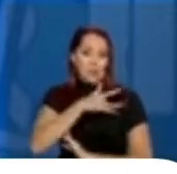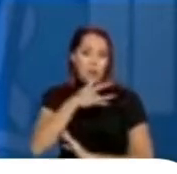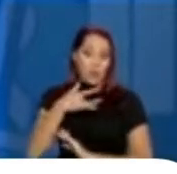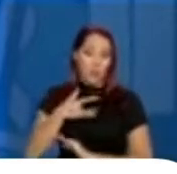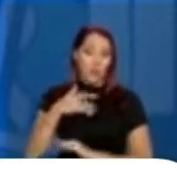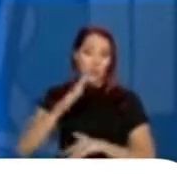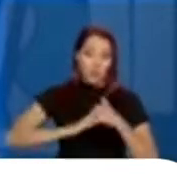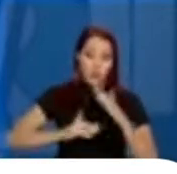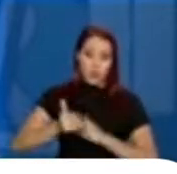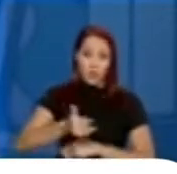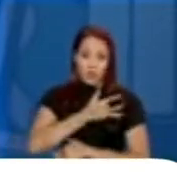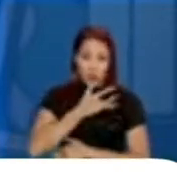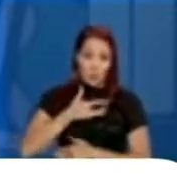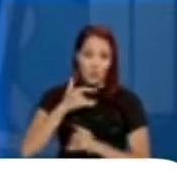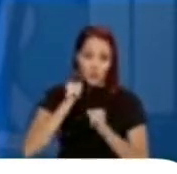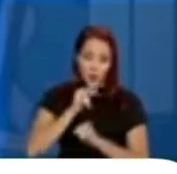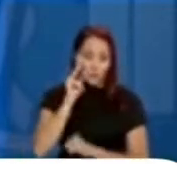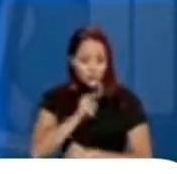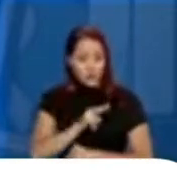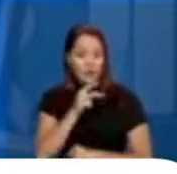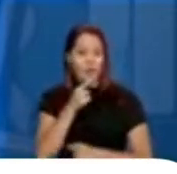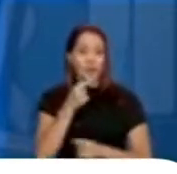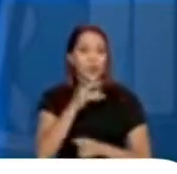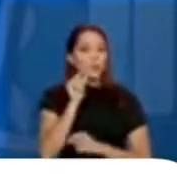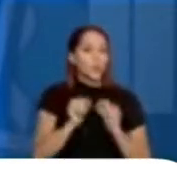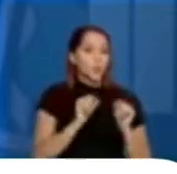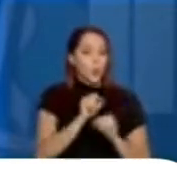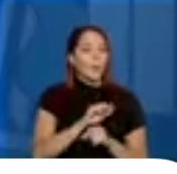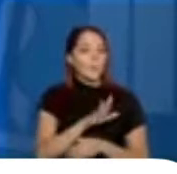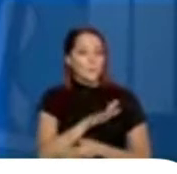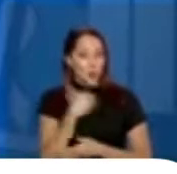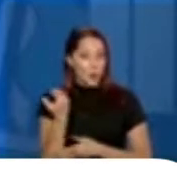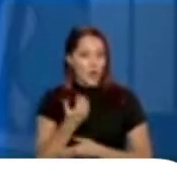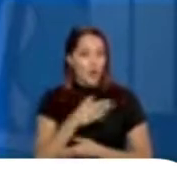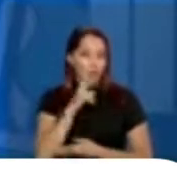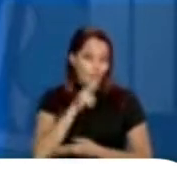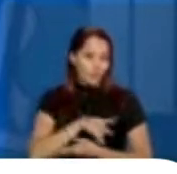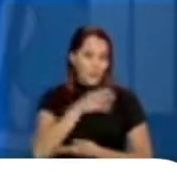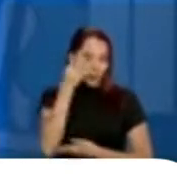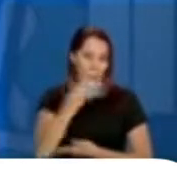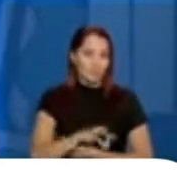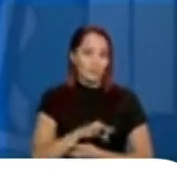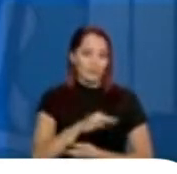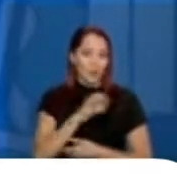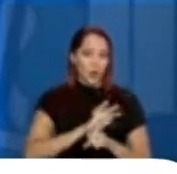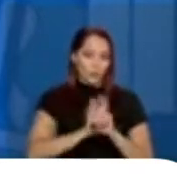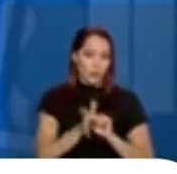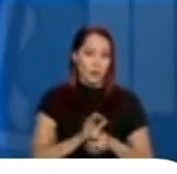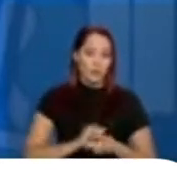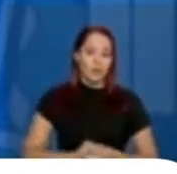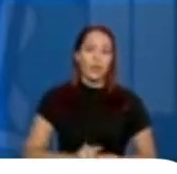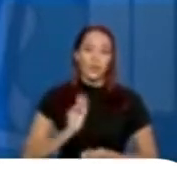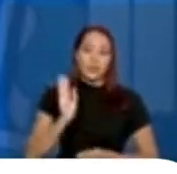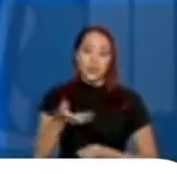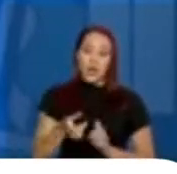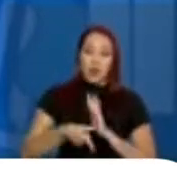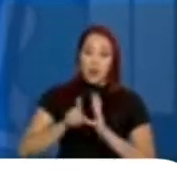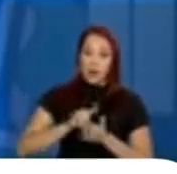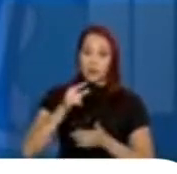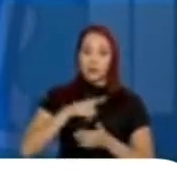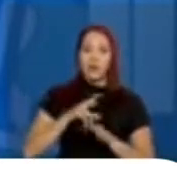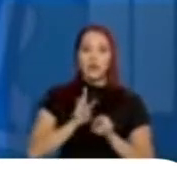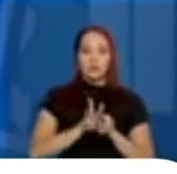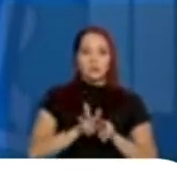atestar. As orientações sobre a coleta, elas tem uma versão preliminar já disponível no nosso site